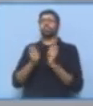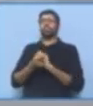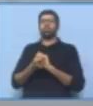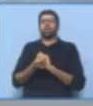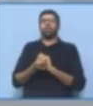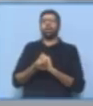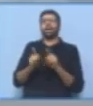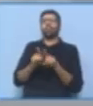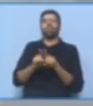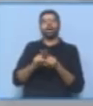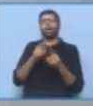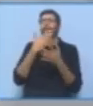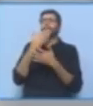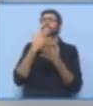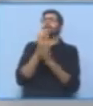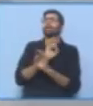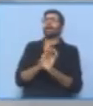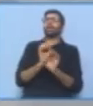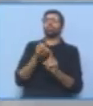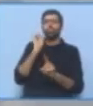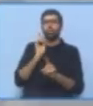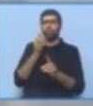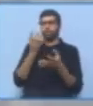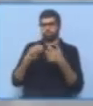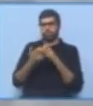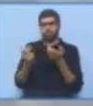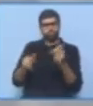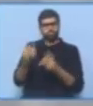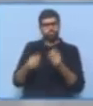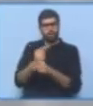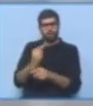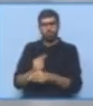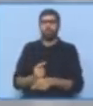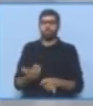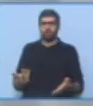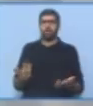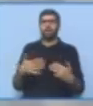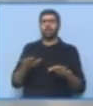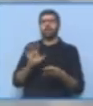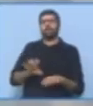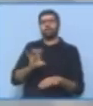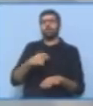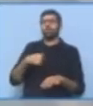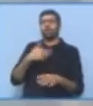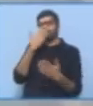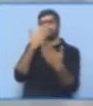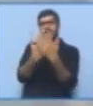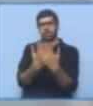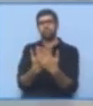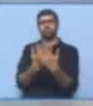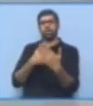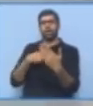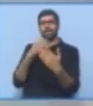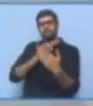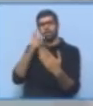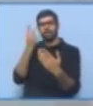não ficou um mar de rosas, os meus problemas não desapareceram. Agora, a maneira como eu os encarei, a maneira como eu